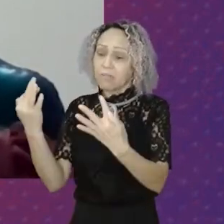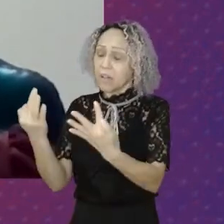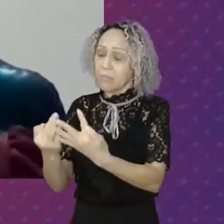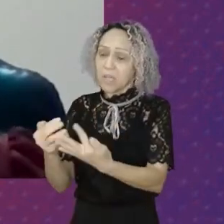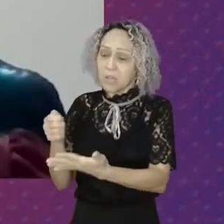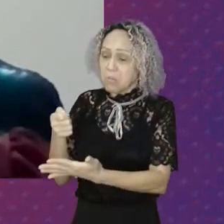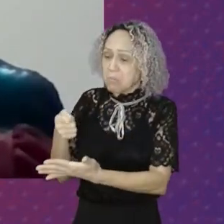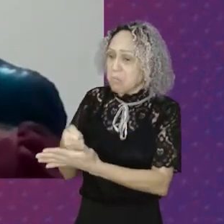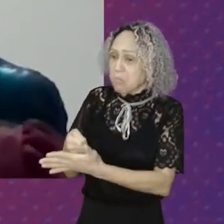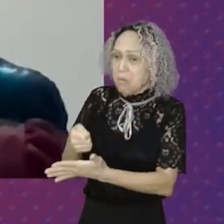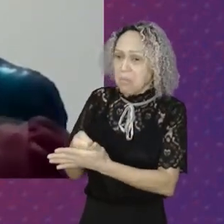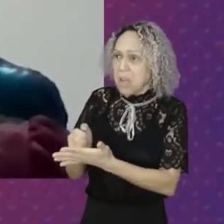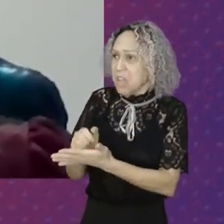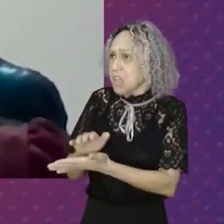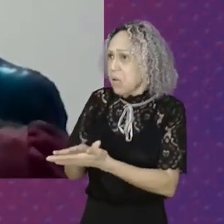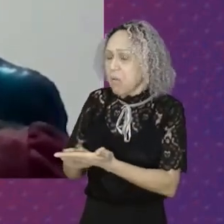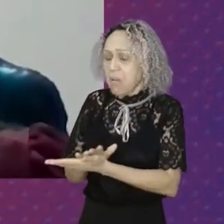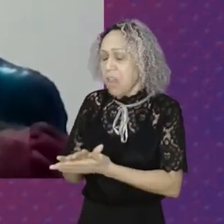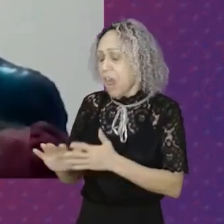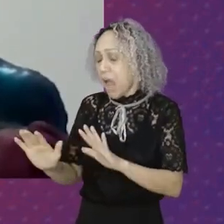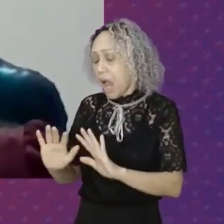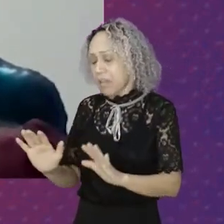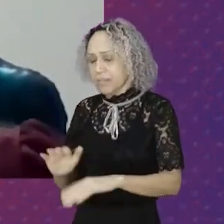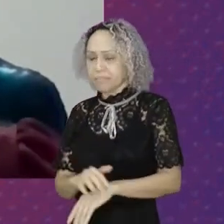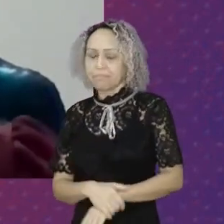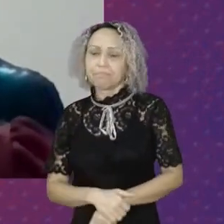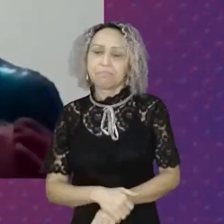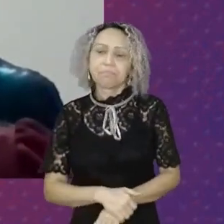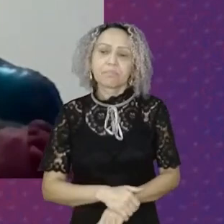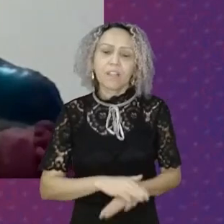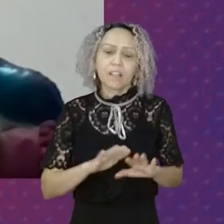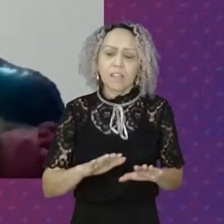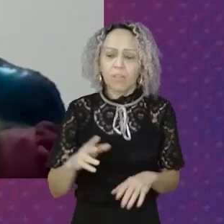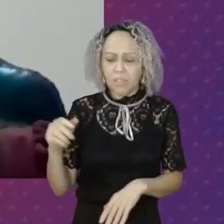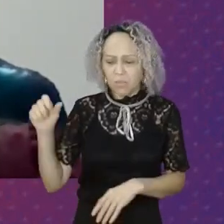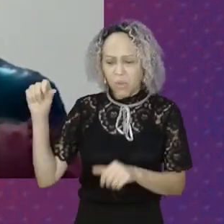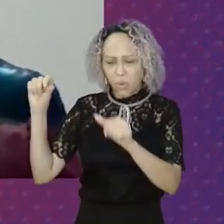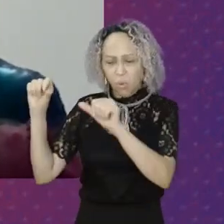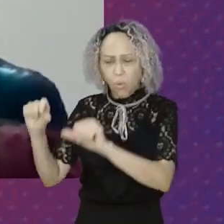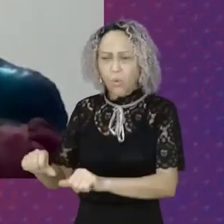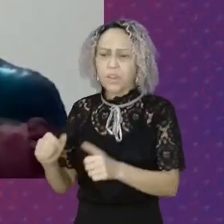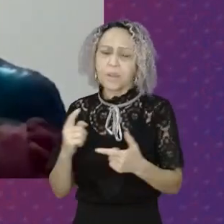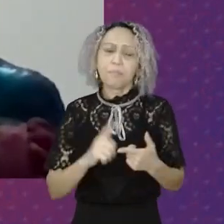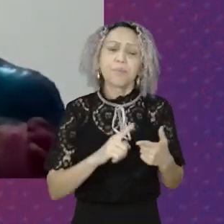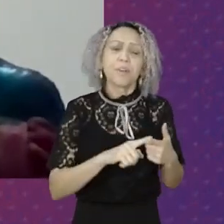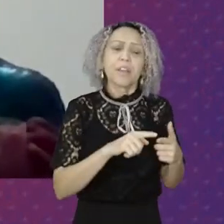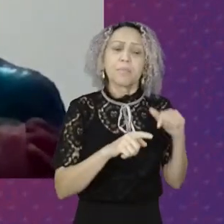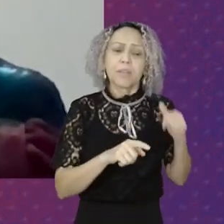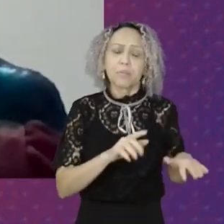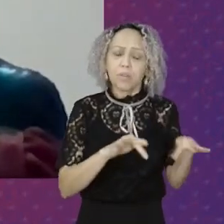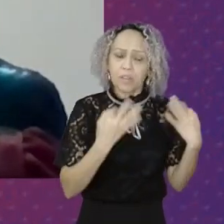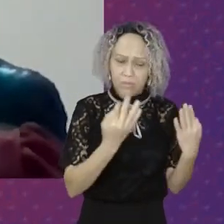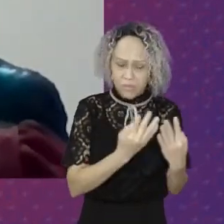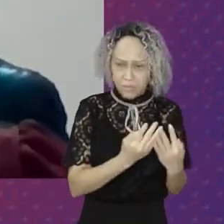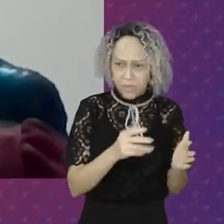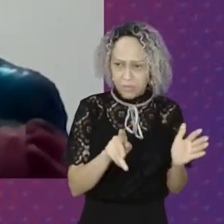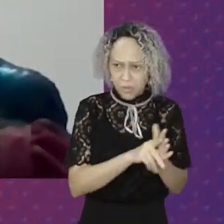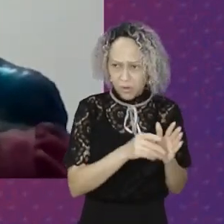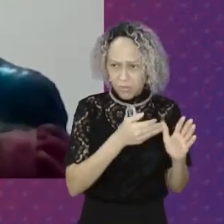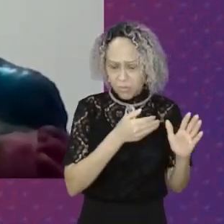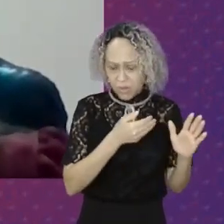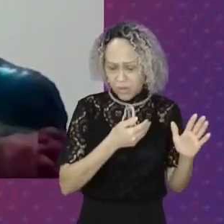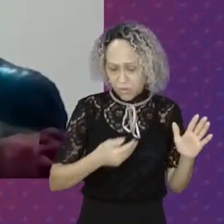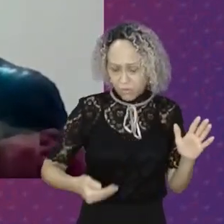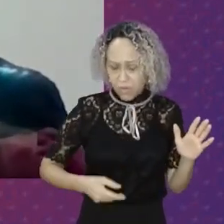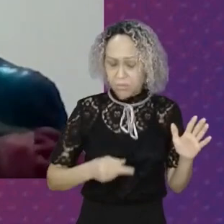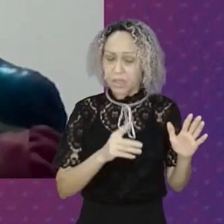todo isso, incentivava as condicionalidades da saúde e educação, incentivava as famílias a